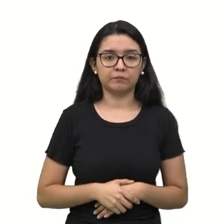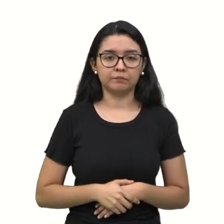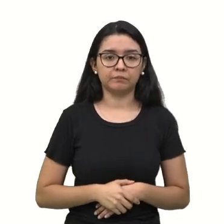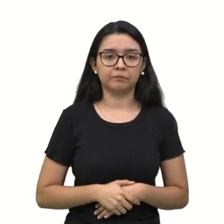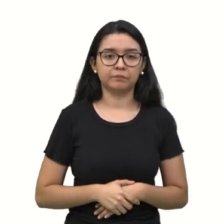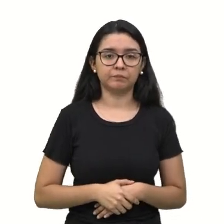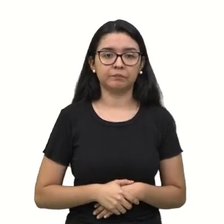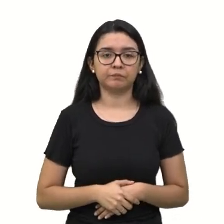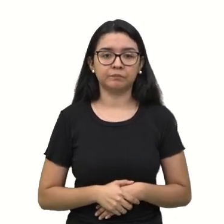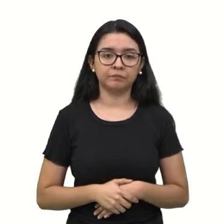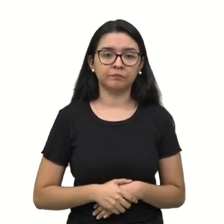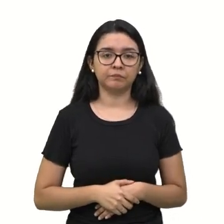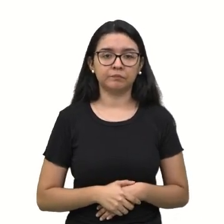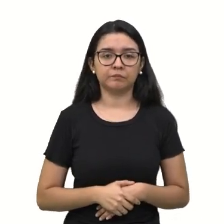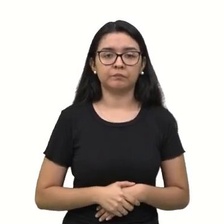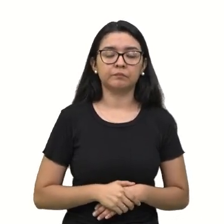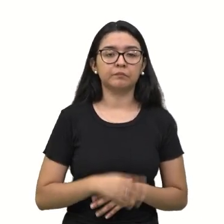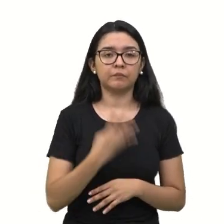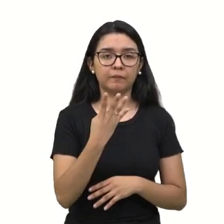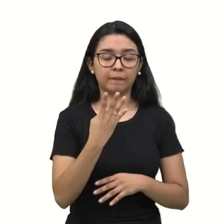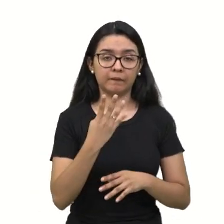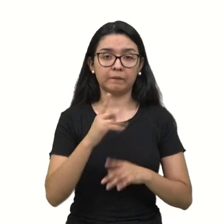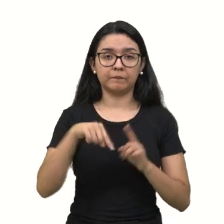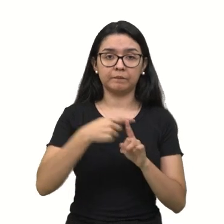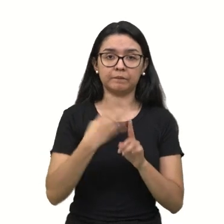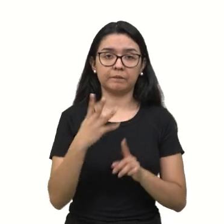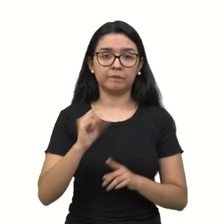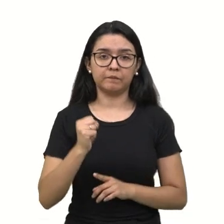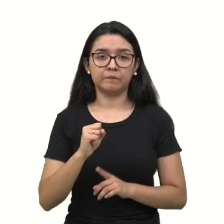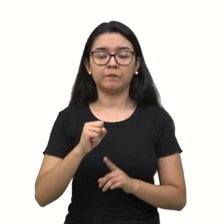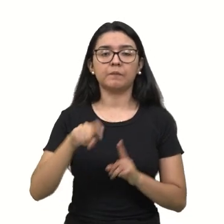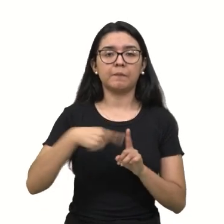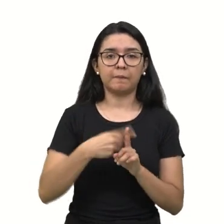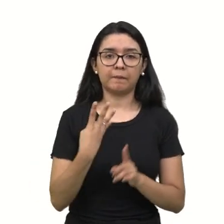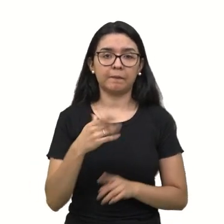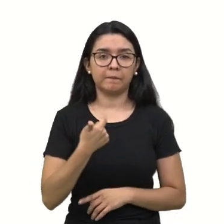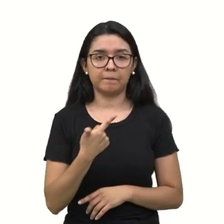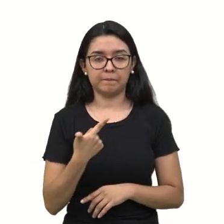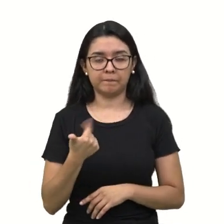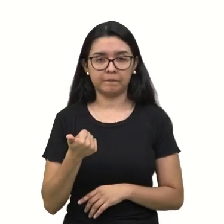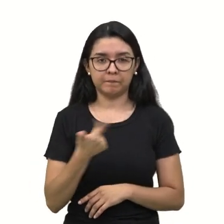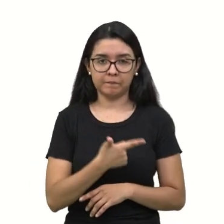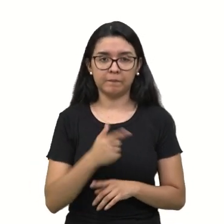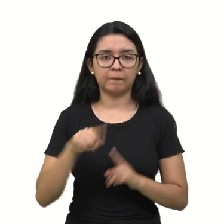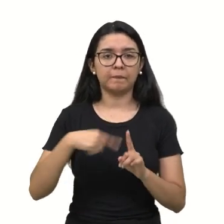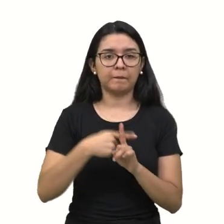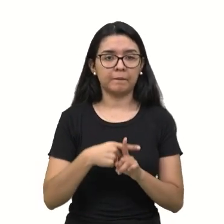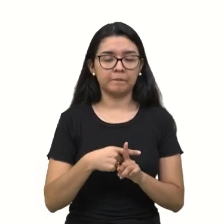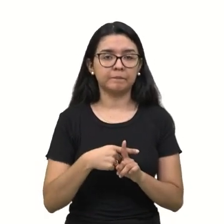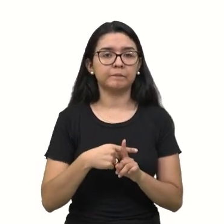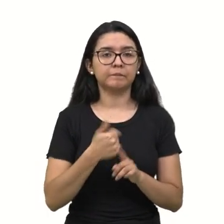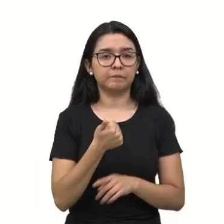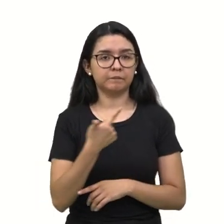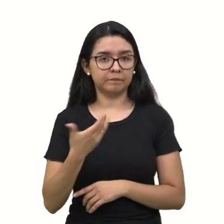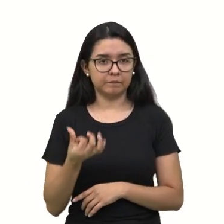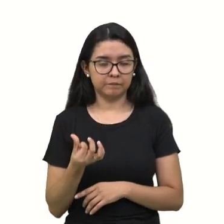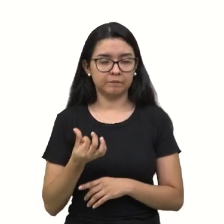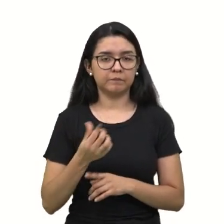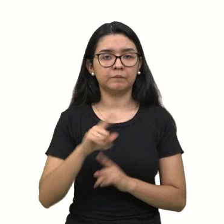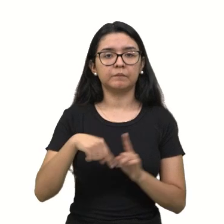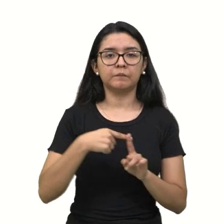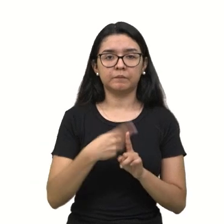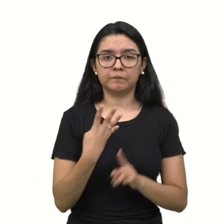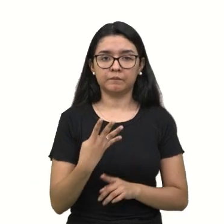5 vezes, né? 4 mais 4, 8. 8 mais 4, 12. 12 mais 4, 16. 16